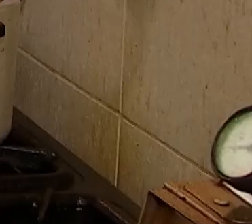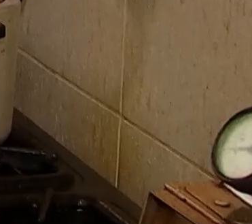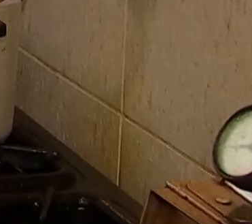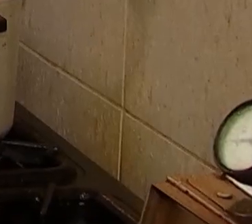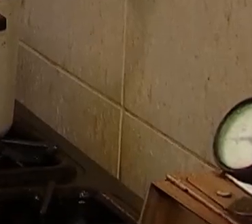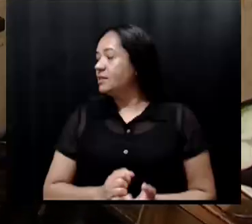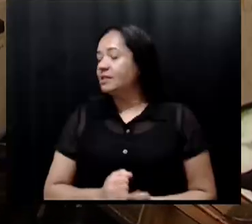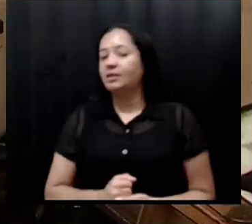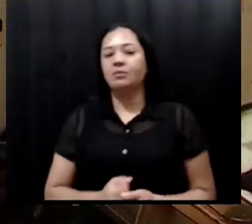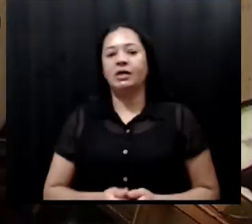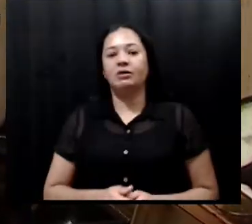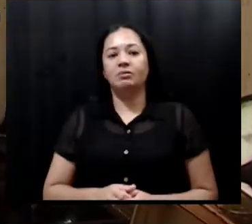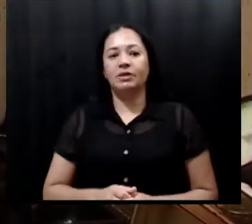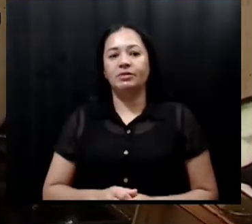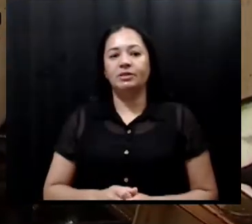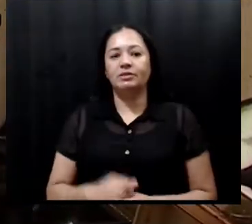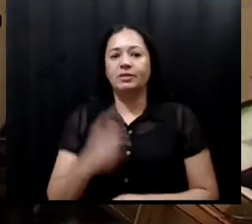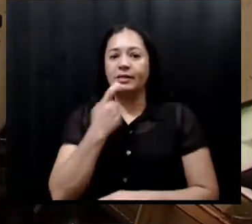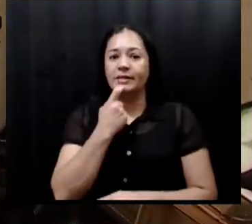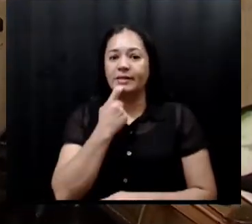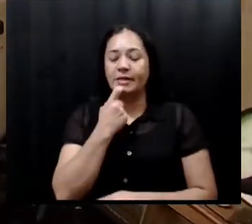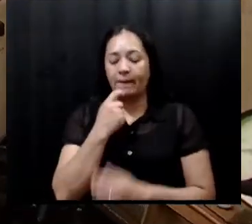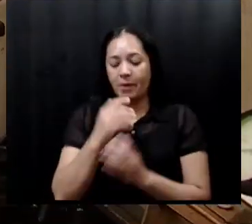Em Campinas, o crescimento foi de